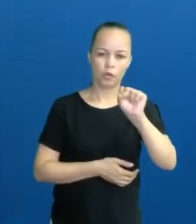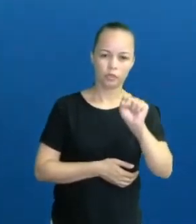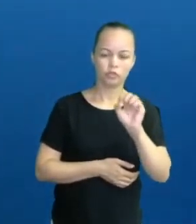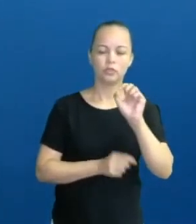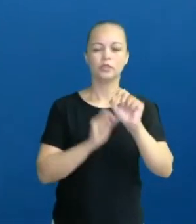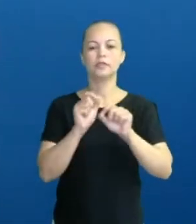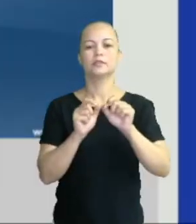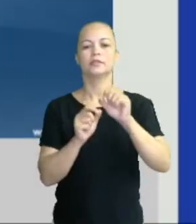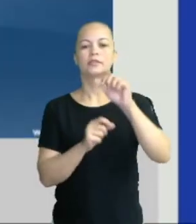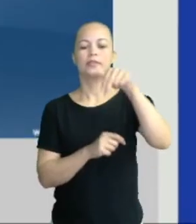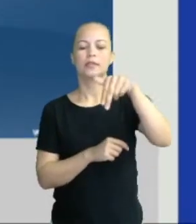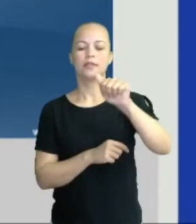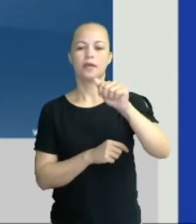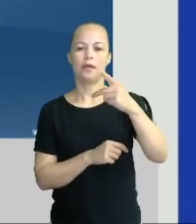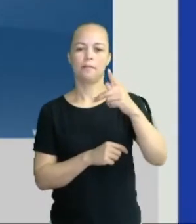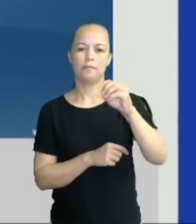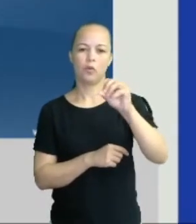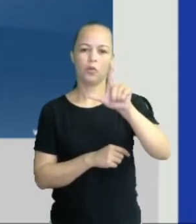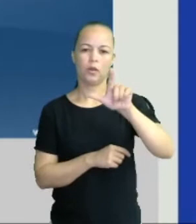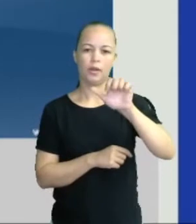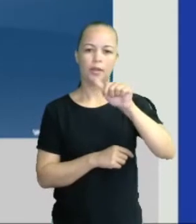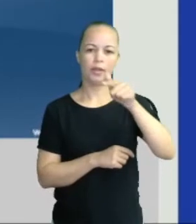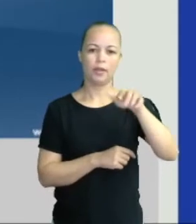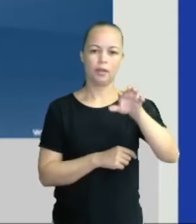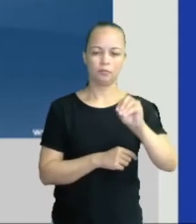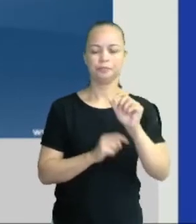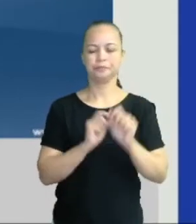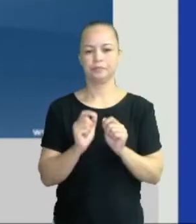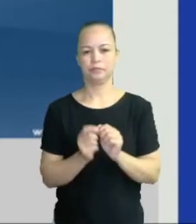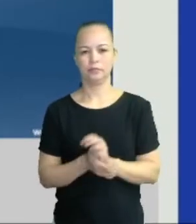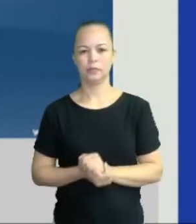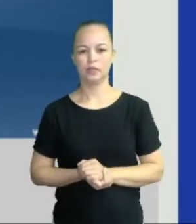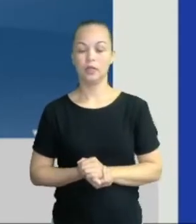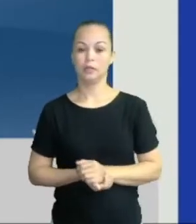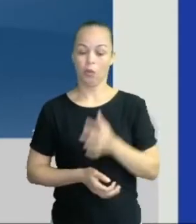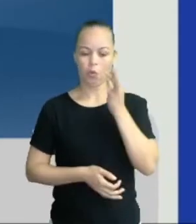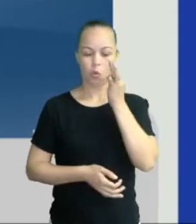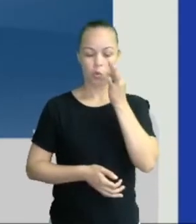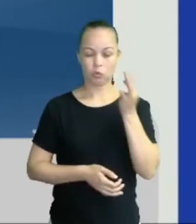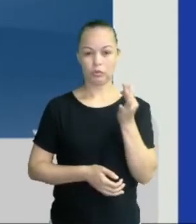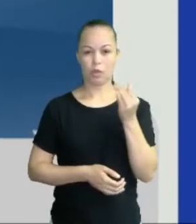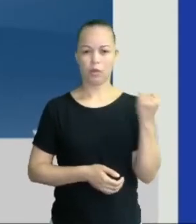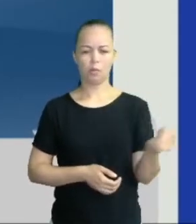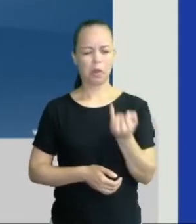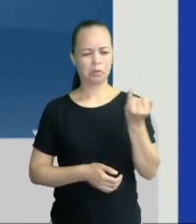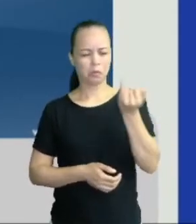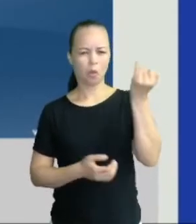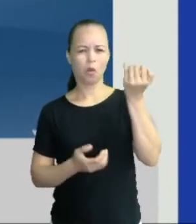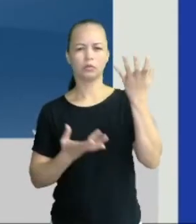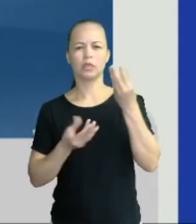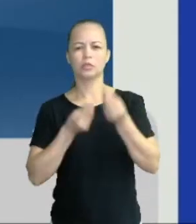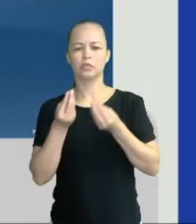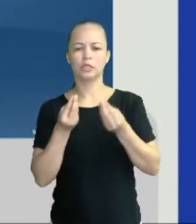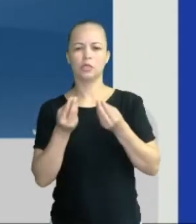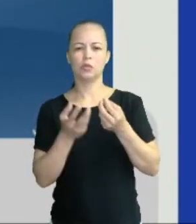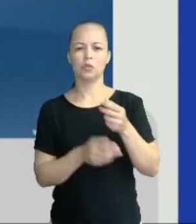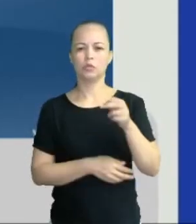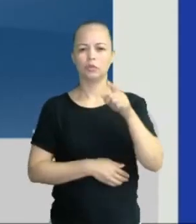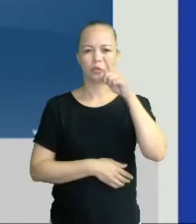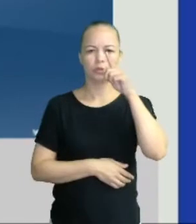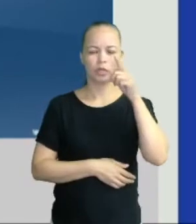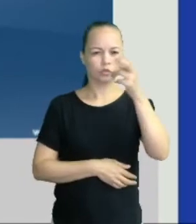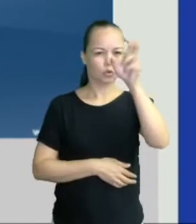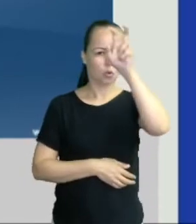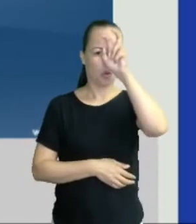produção abrir essa imagenzinha só para a gente poder se apropriar. Então, ó, o sal era muito valioso, de tal modo que os soldados romanos eram